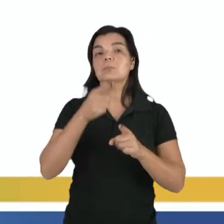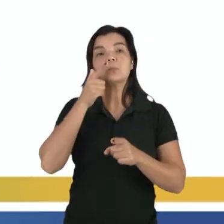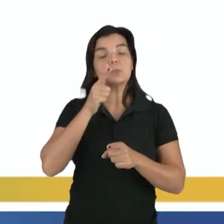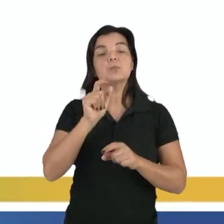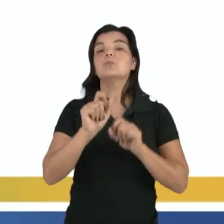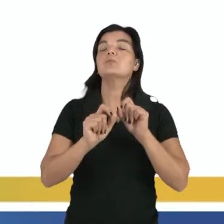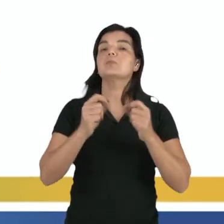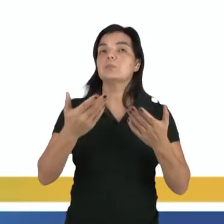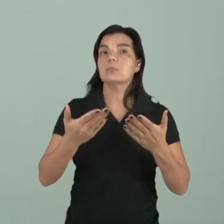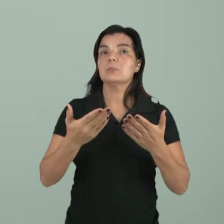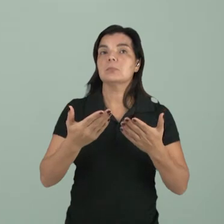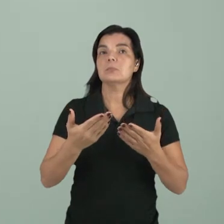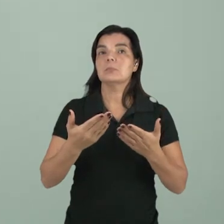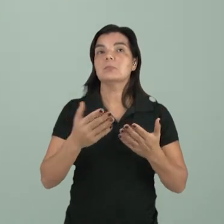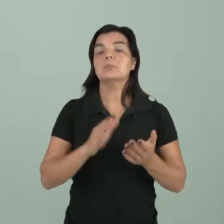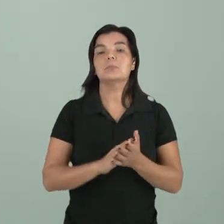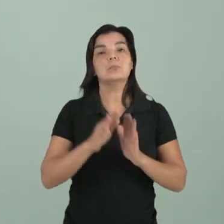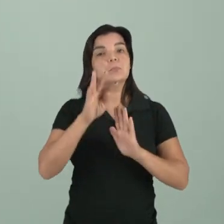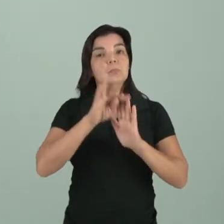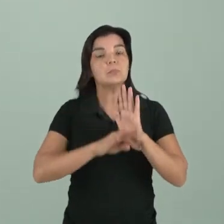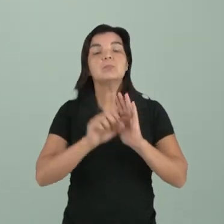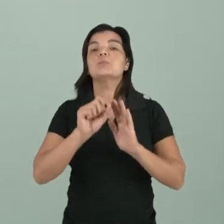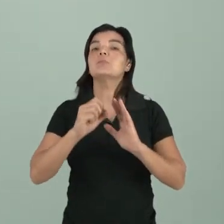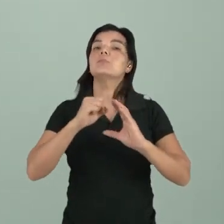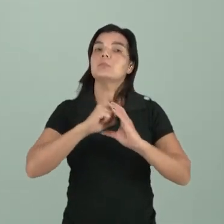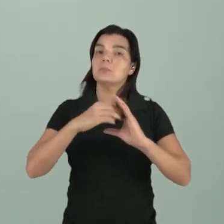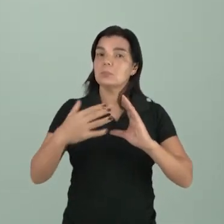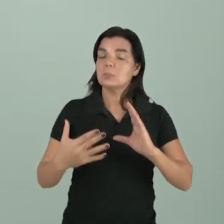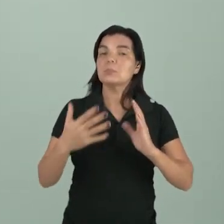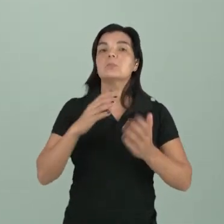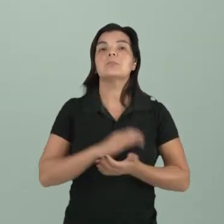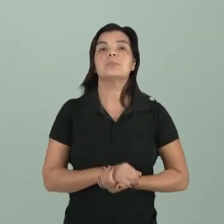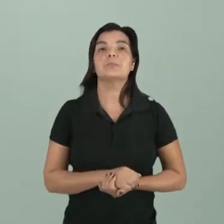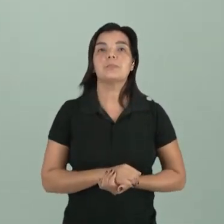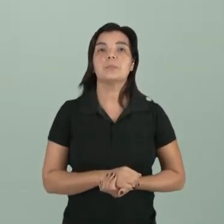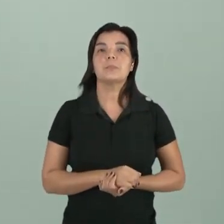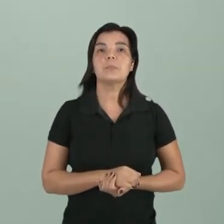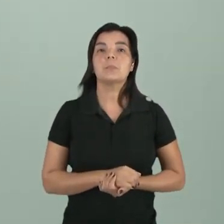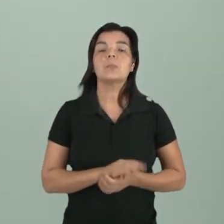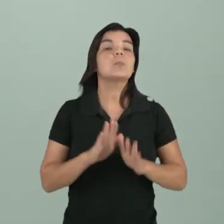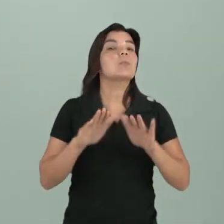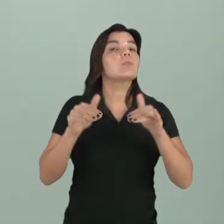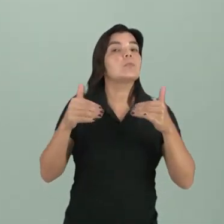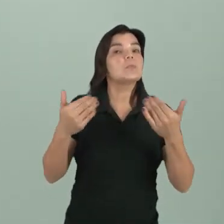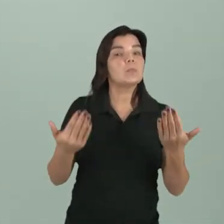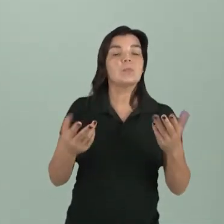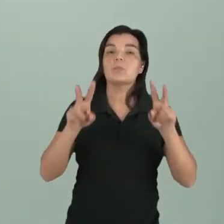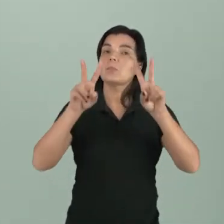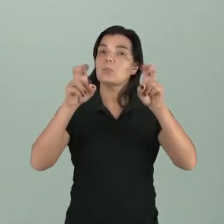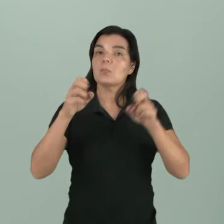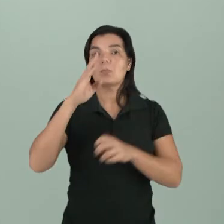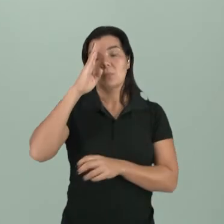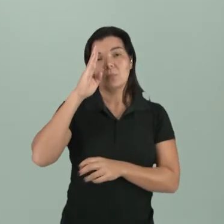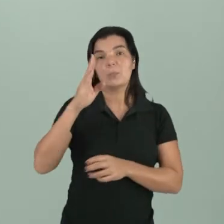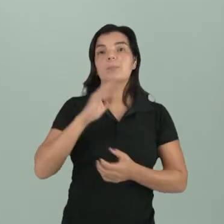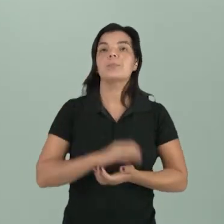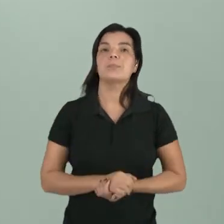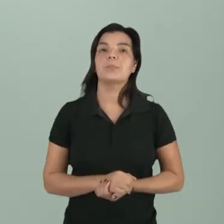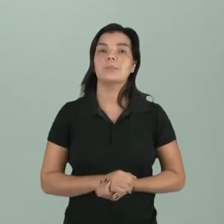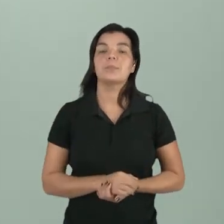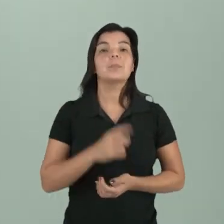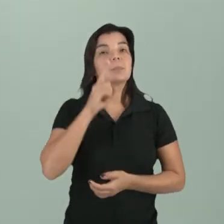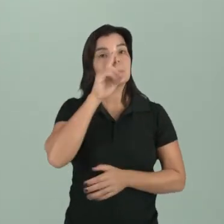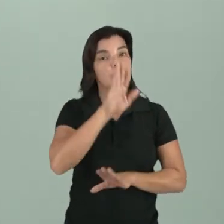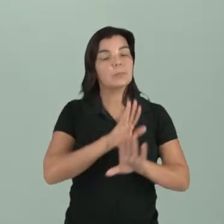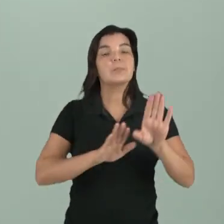entender o que move, né, o seu texto, que característica, qual é o seu tema principal.